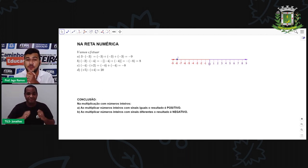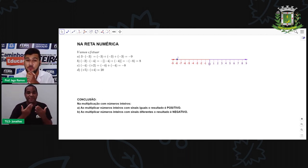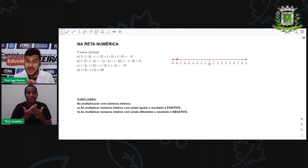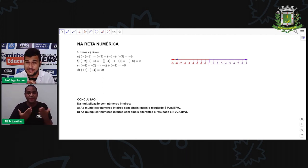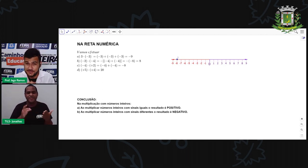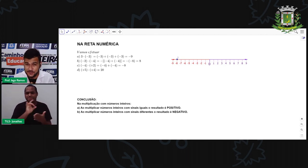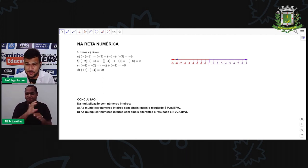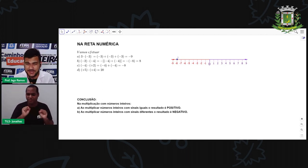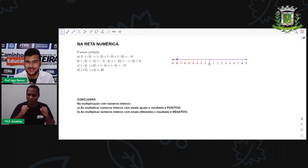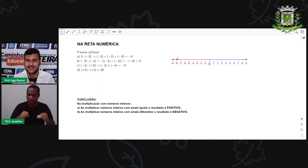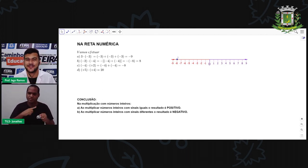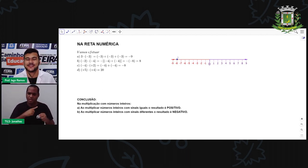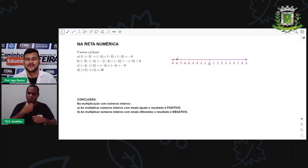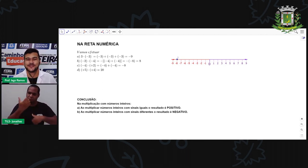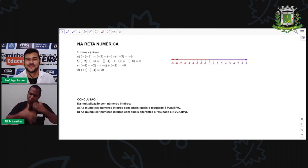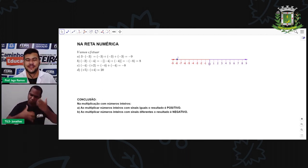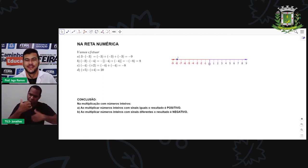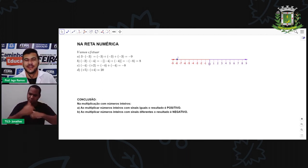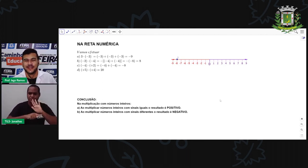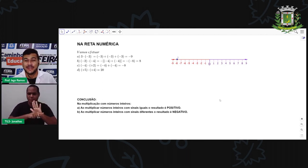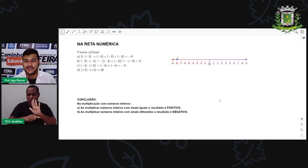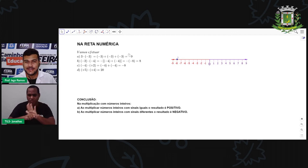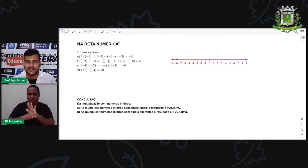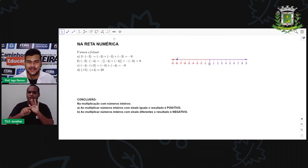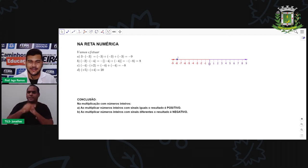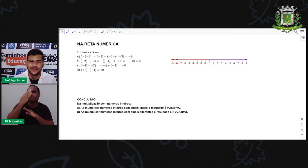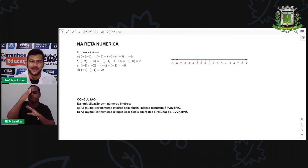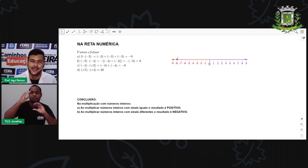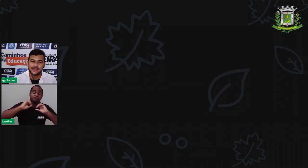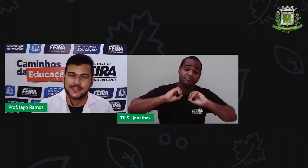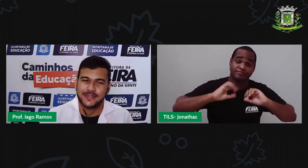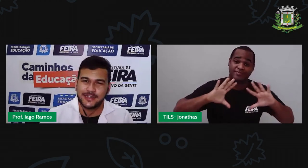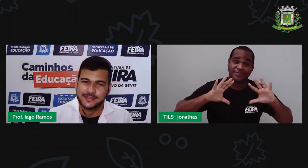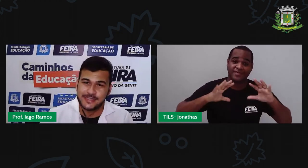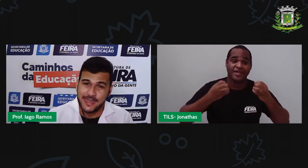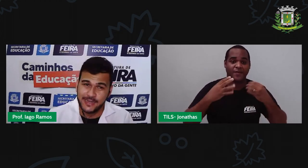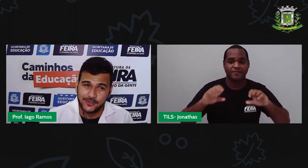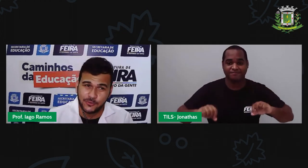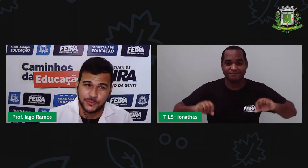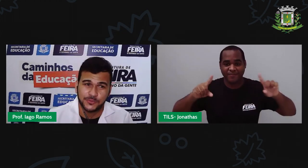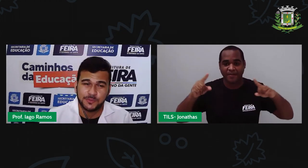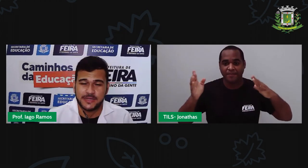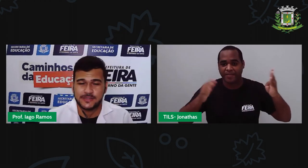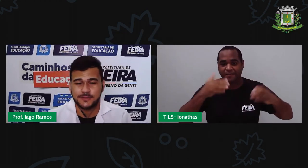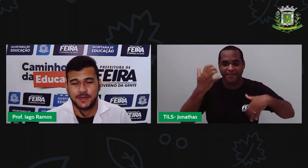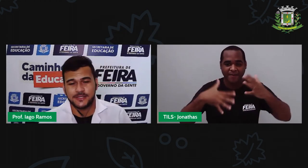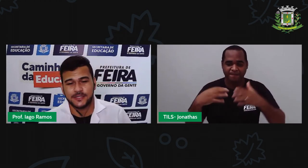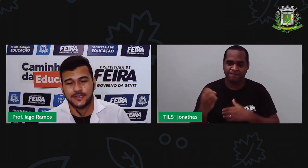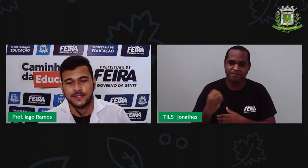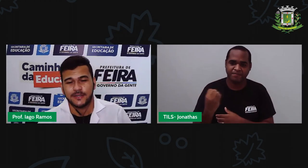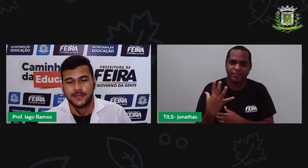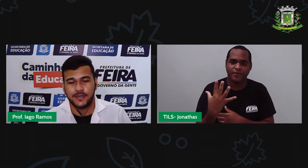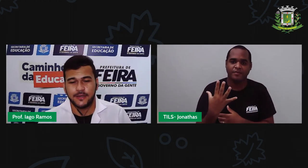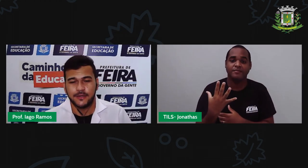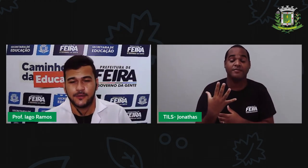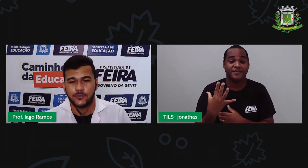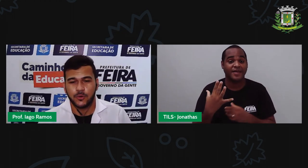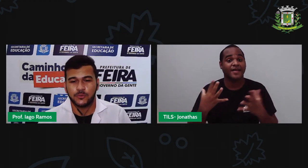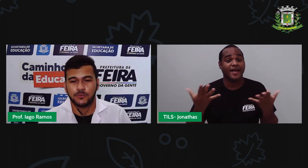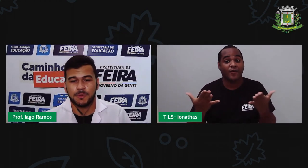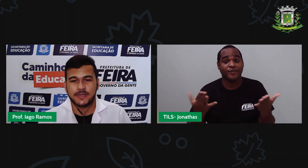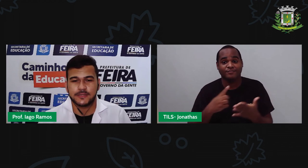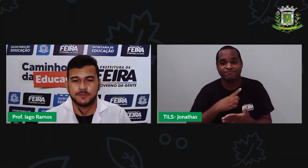me esforcei ao máximo para tentar fazer você entender. Essa tela sai, como num passe de mágica, e